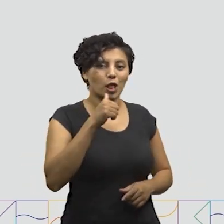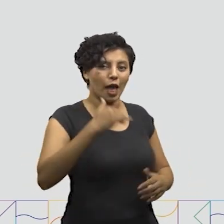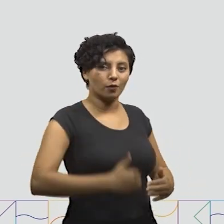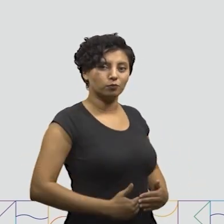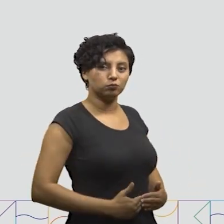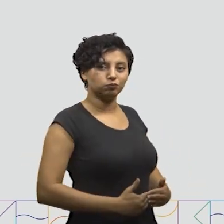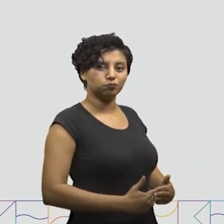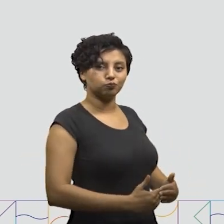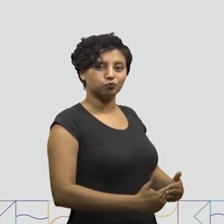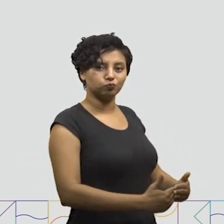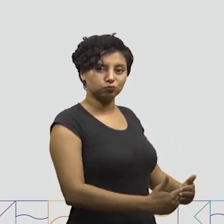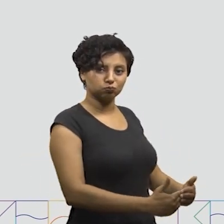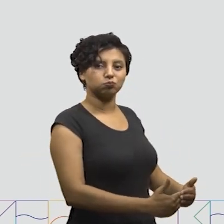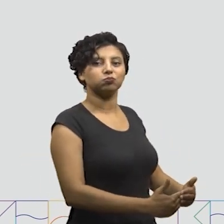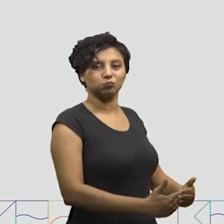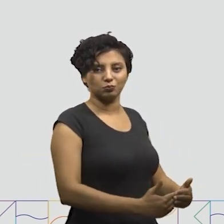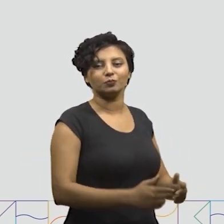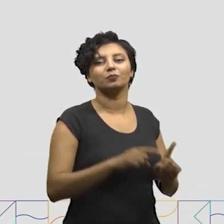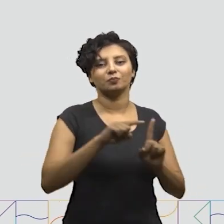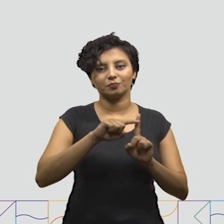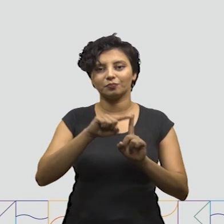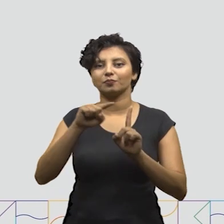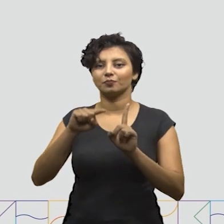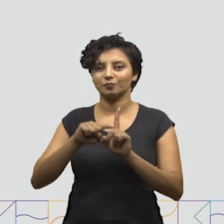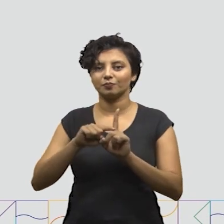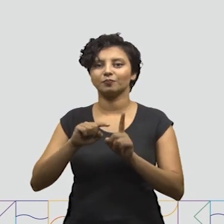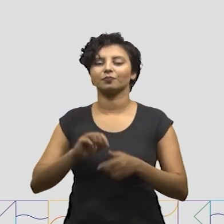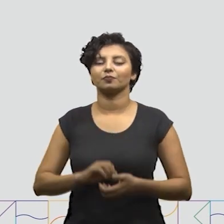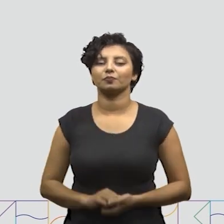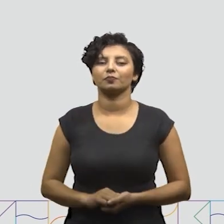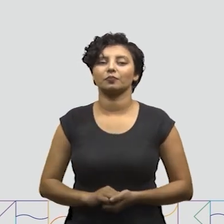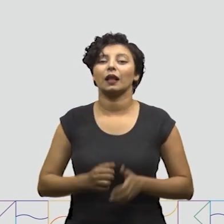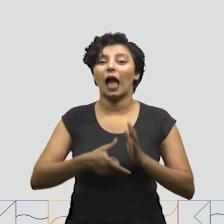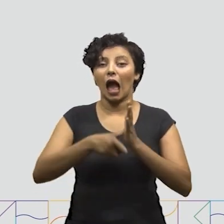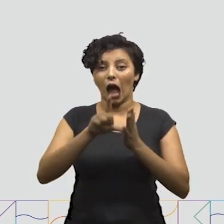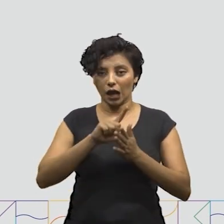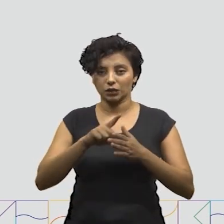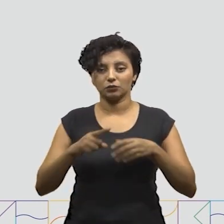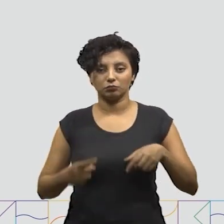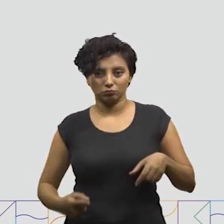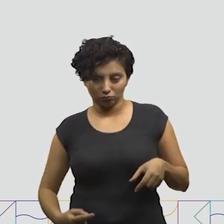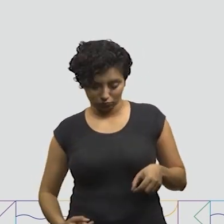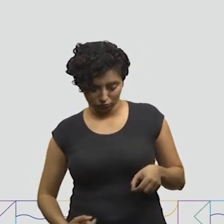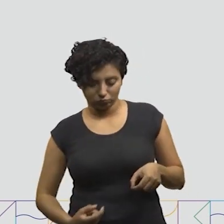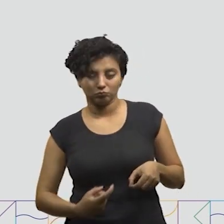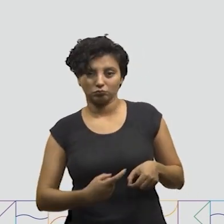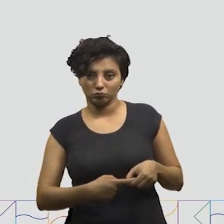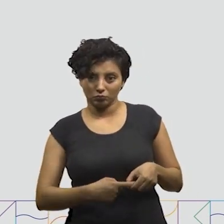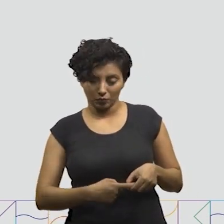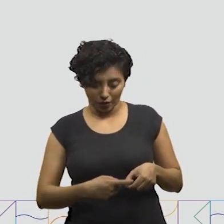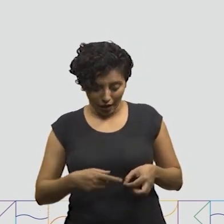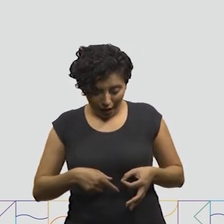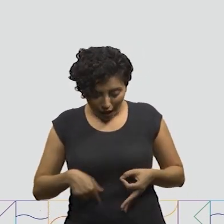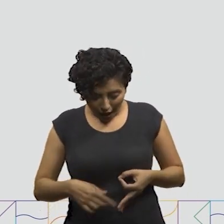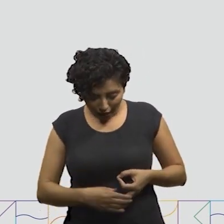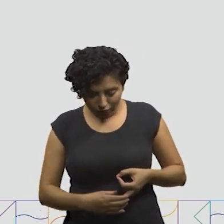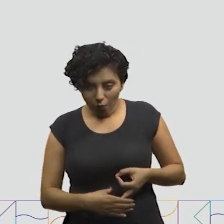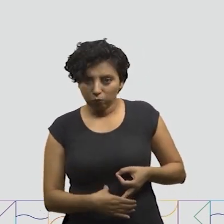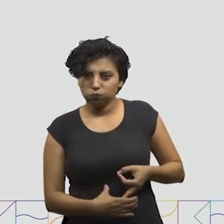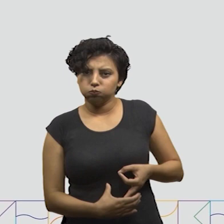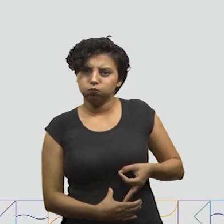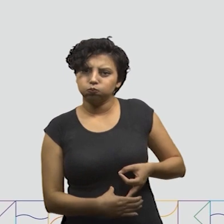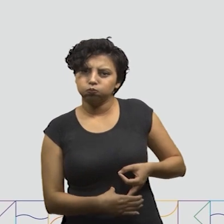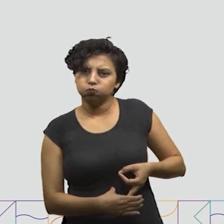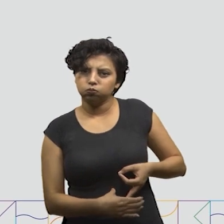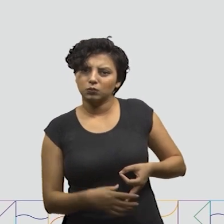se expandir para que o bebê possa crescer dentro dele. Antes da fecundação, as paredes do útero ficam